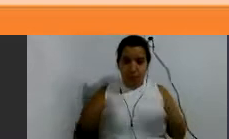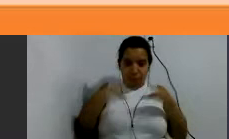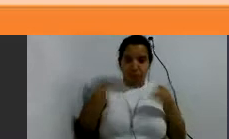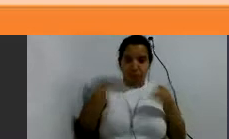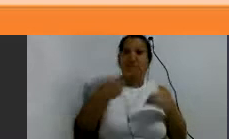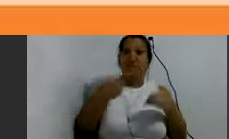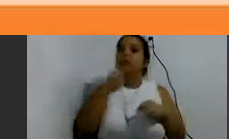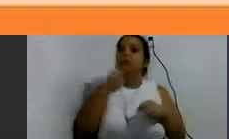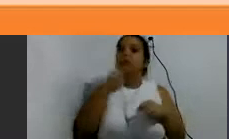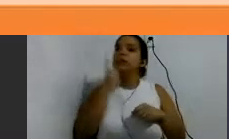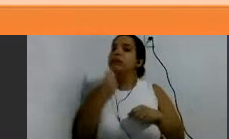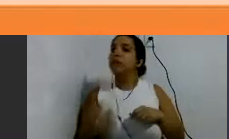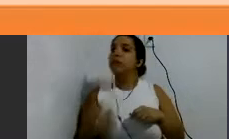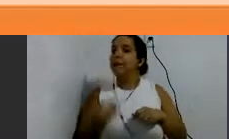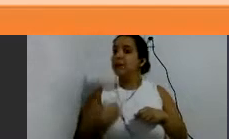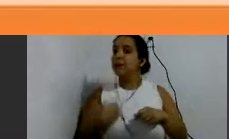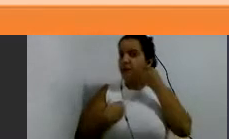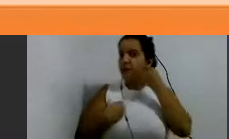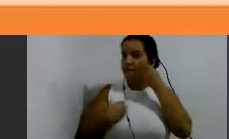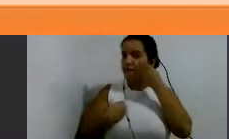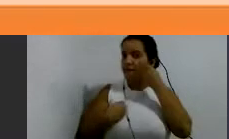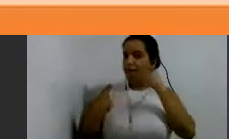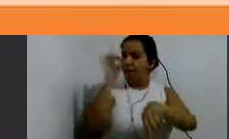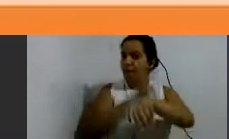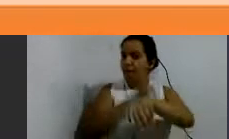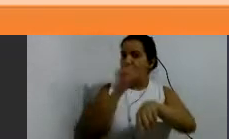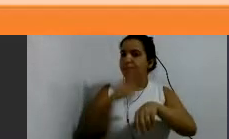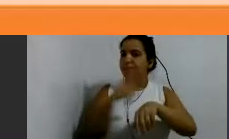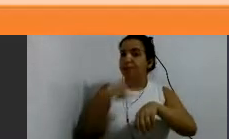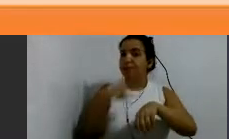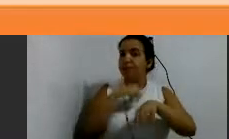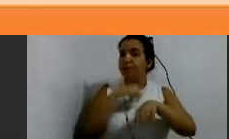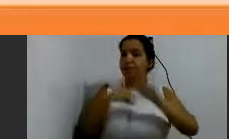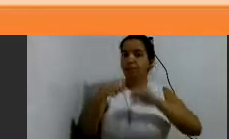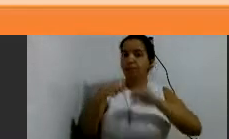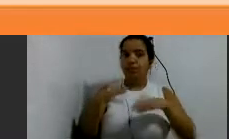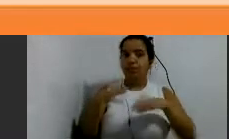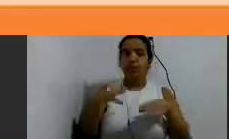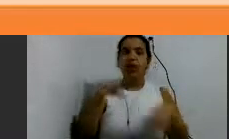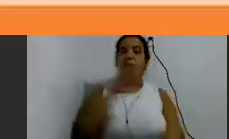quando a gente vê um inseto assim, a gente fala que ele está engurgitado.